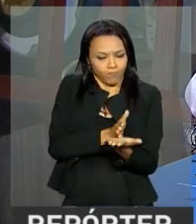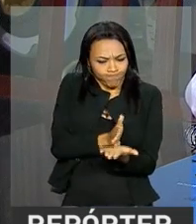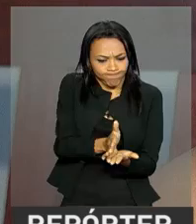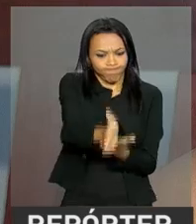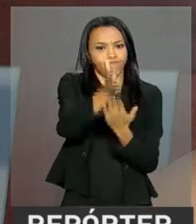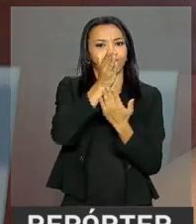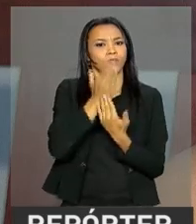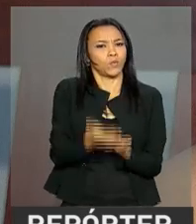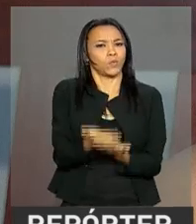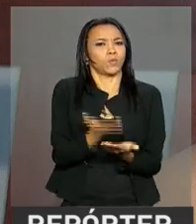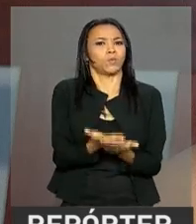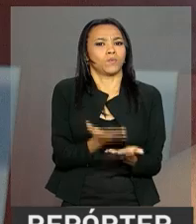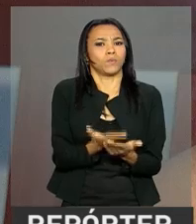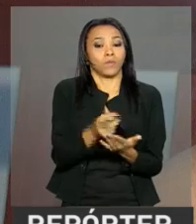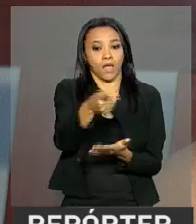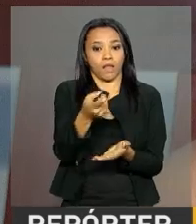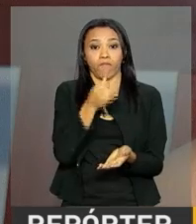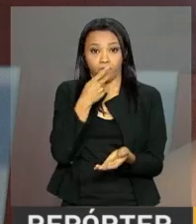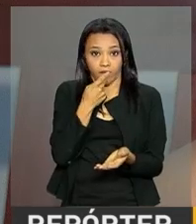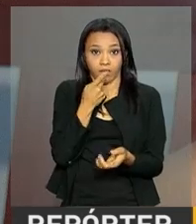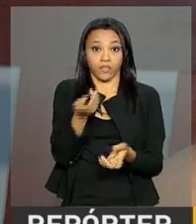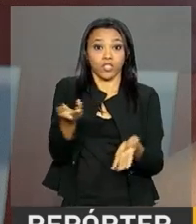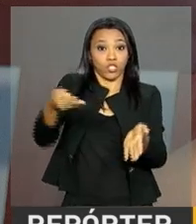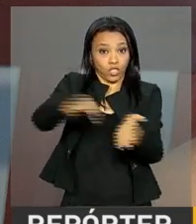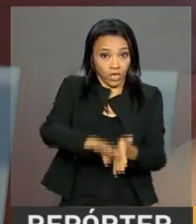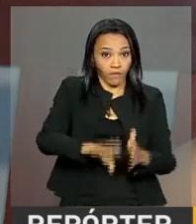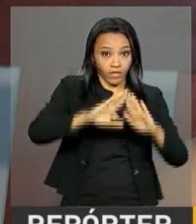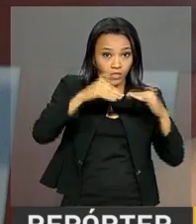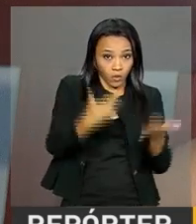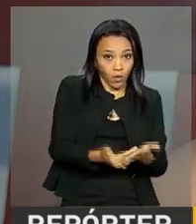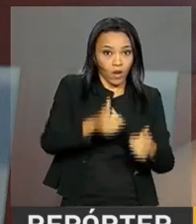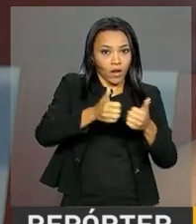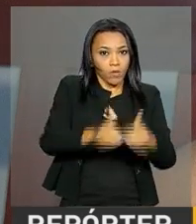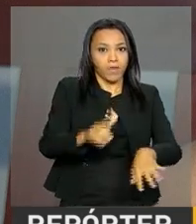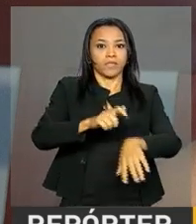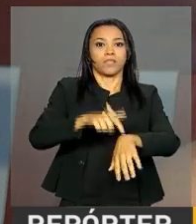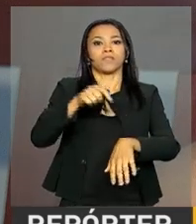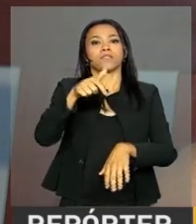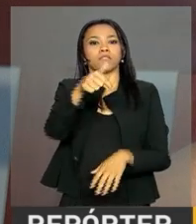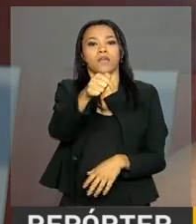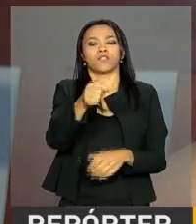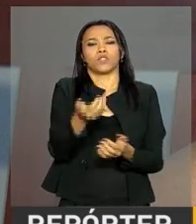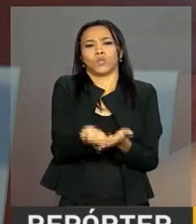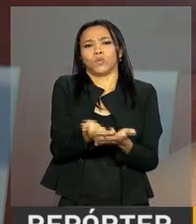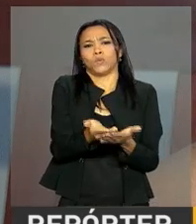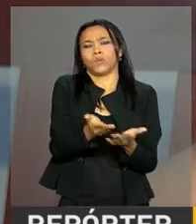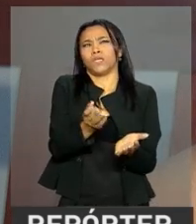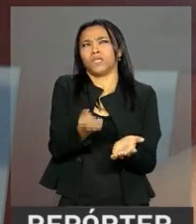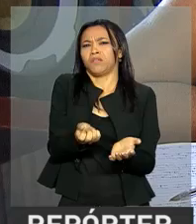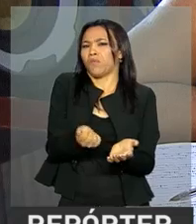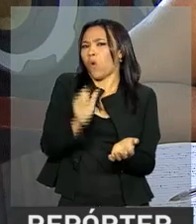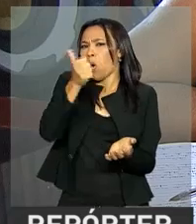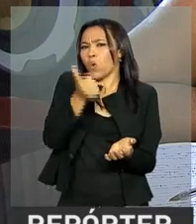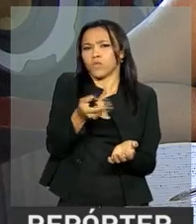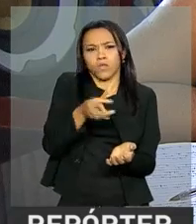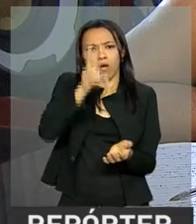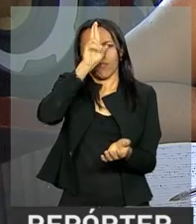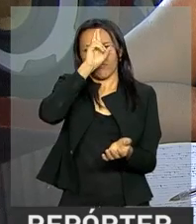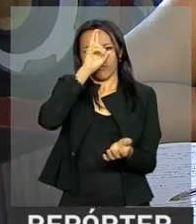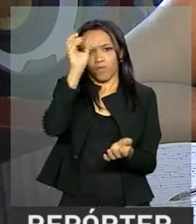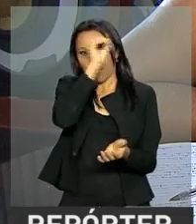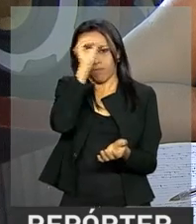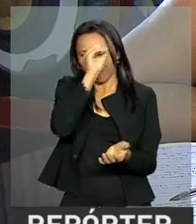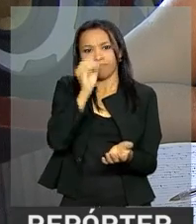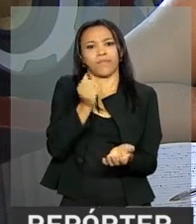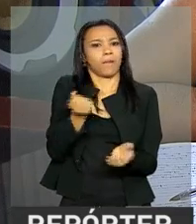dedicação eu chegava da escola aí 7 horas eu começava a estudar E parava 11 horas meite a maior nota da